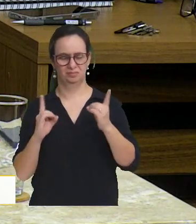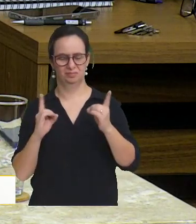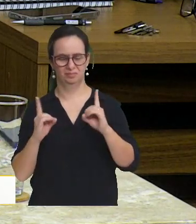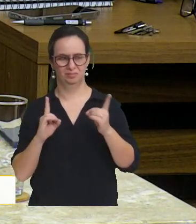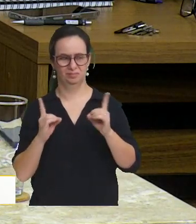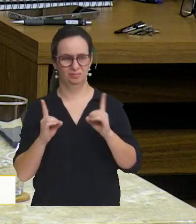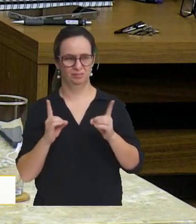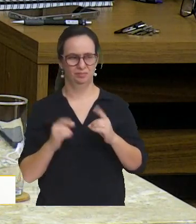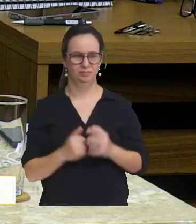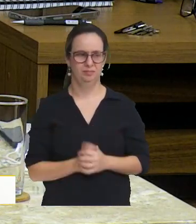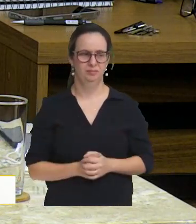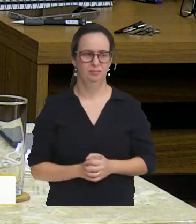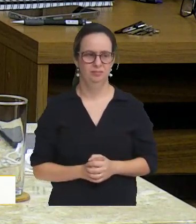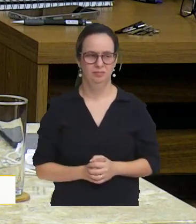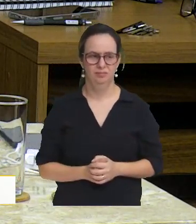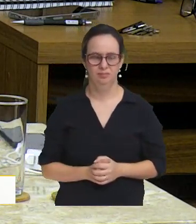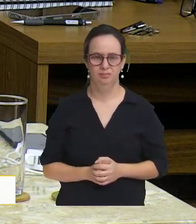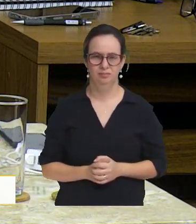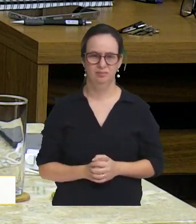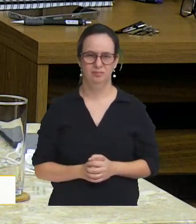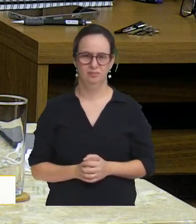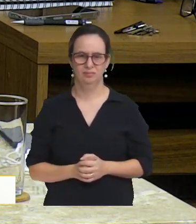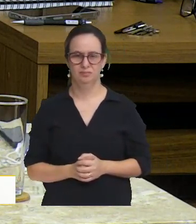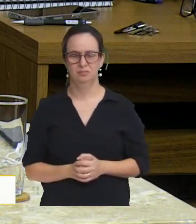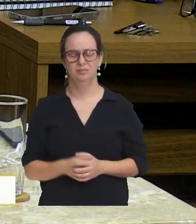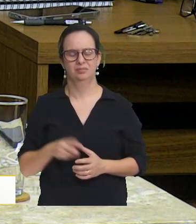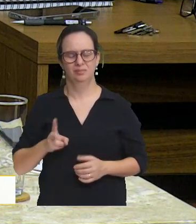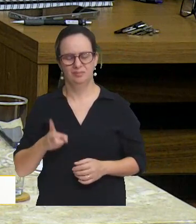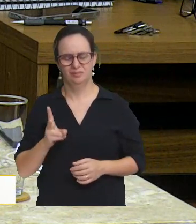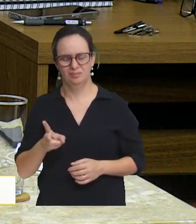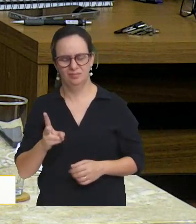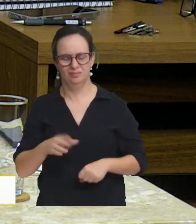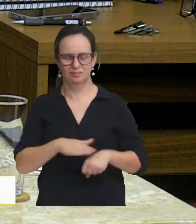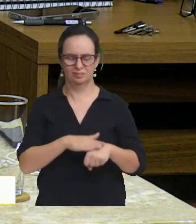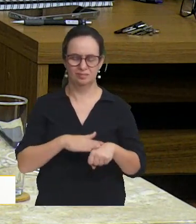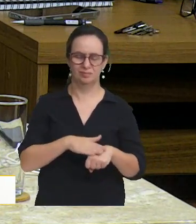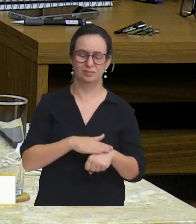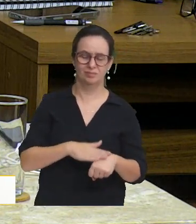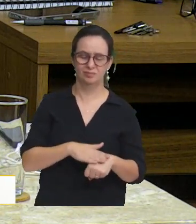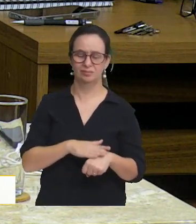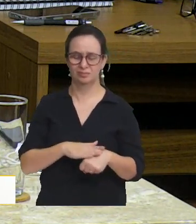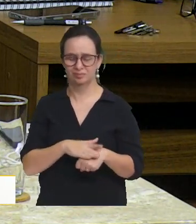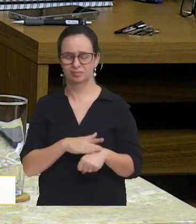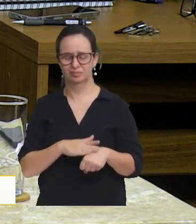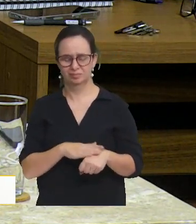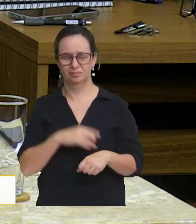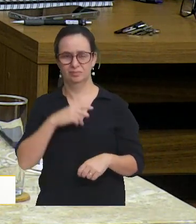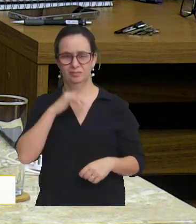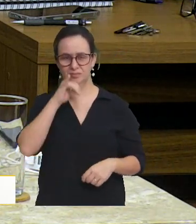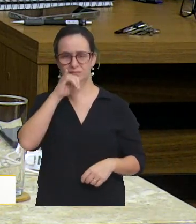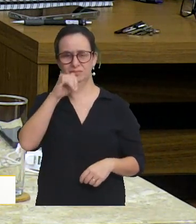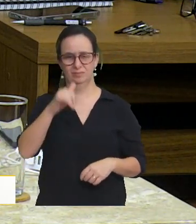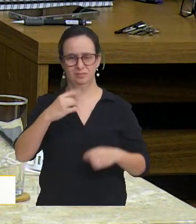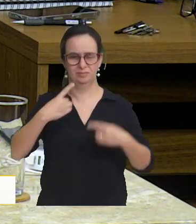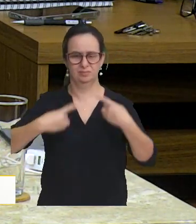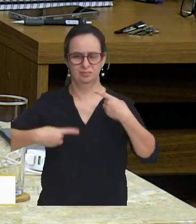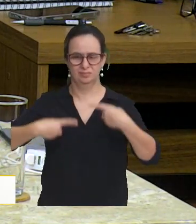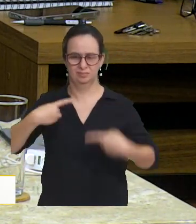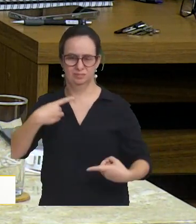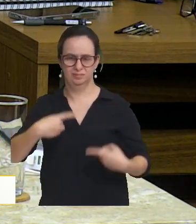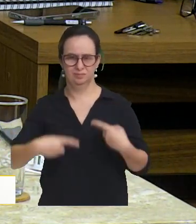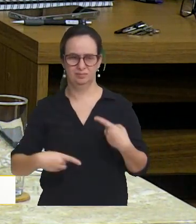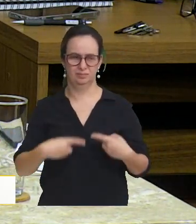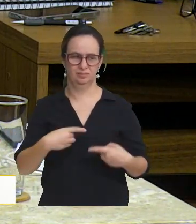muito comunicativo, né, além de ser um excelente médico, também gostava muito de política, política pública, então foi